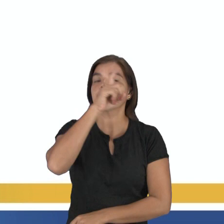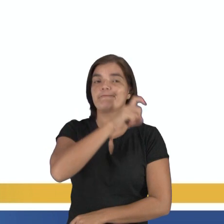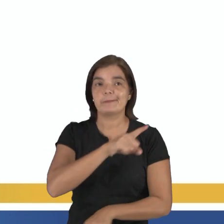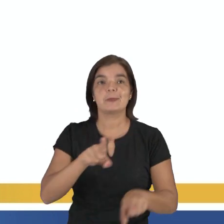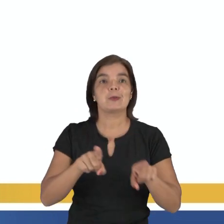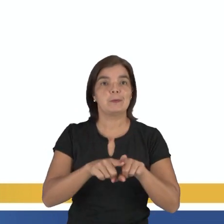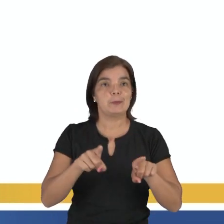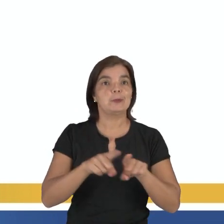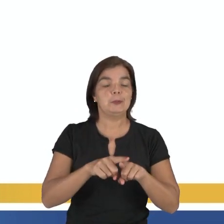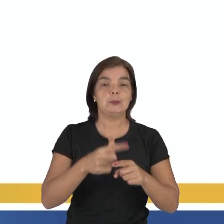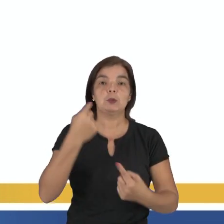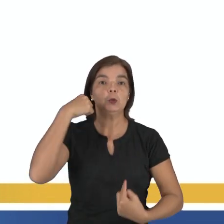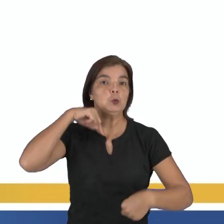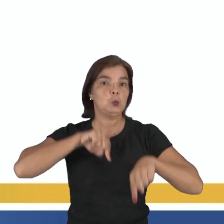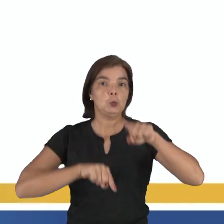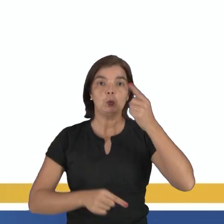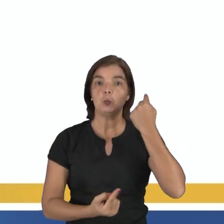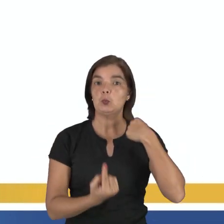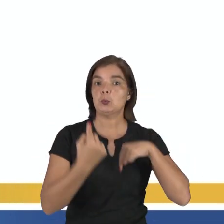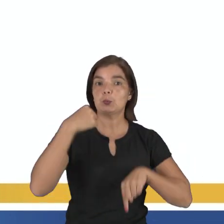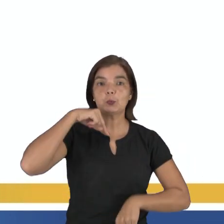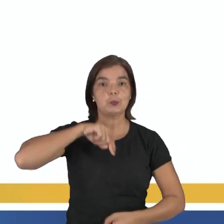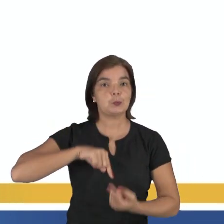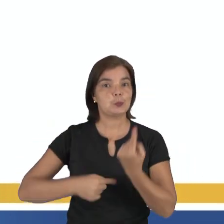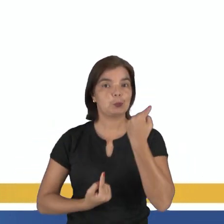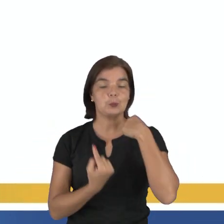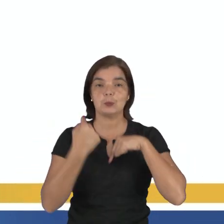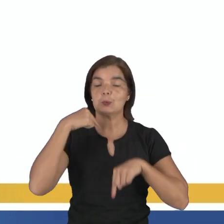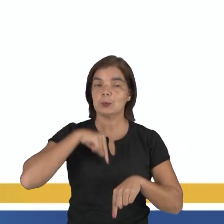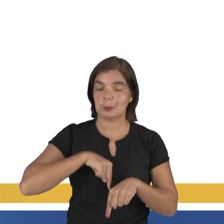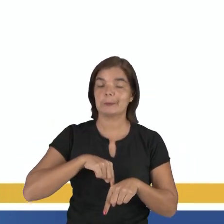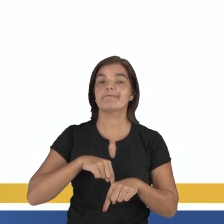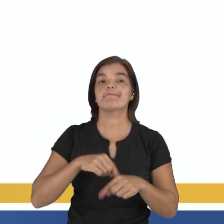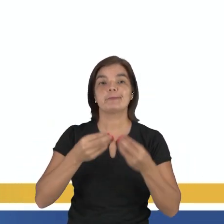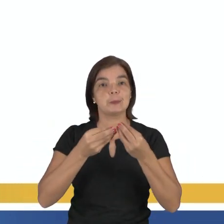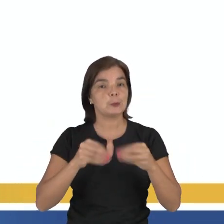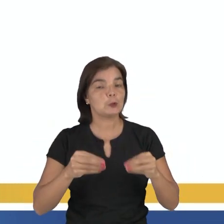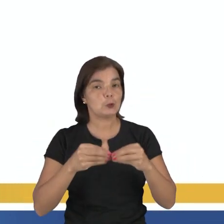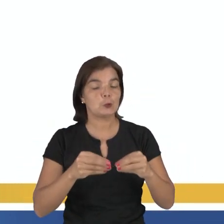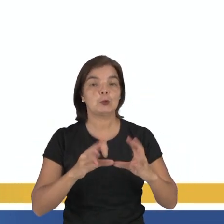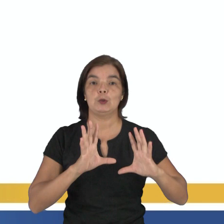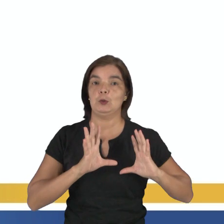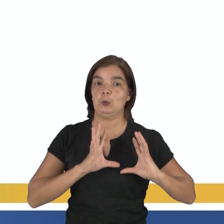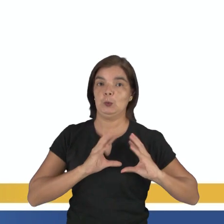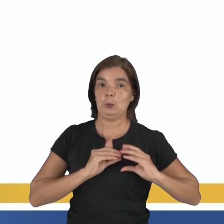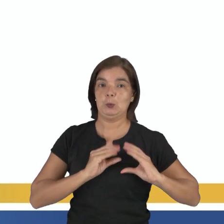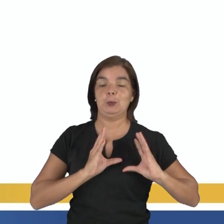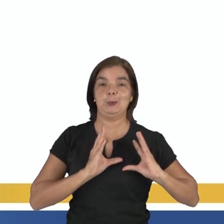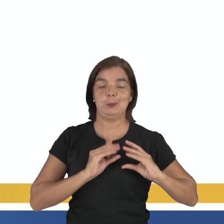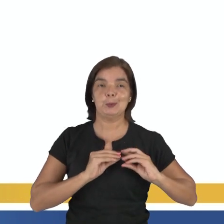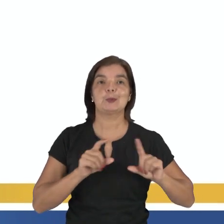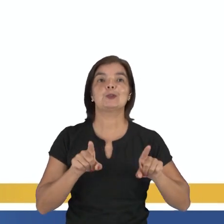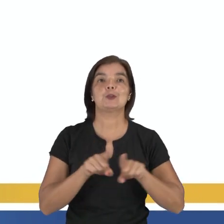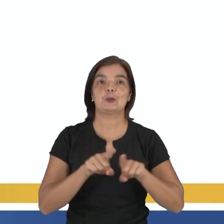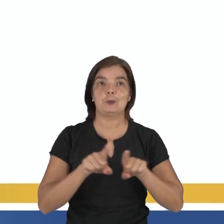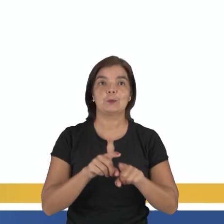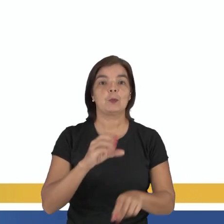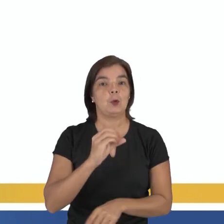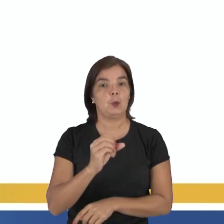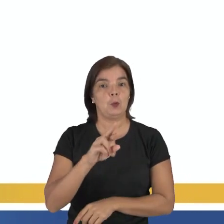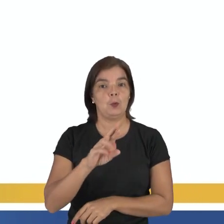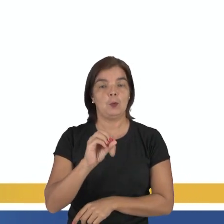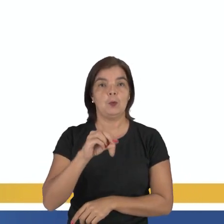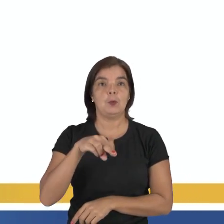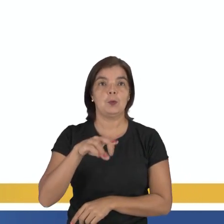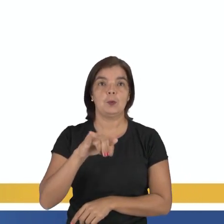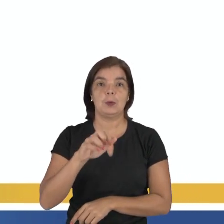vai ter alta circulação, ou seja, com a circulação que está prejudicada pelo aperto nas artérias coronarianas,